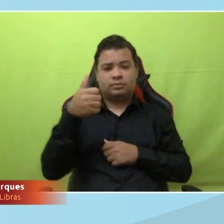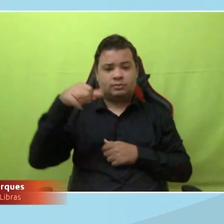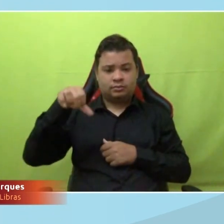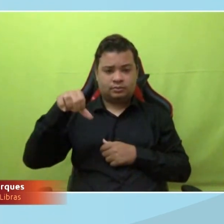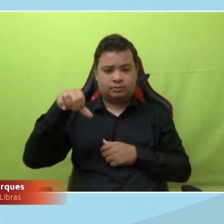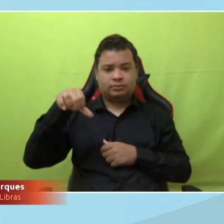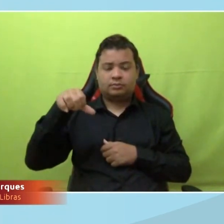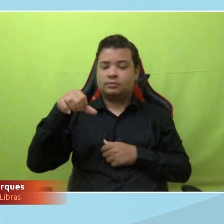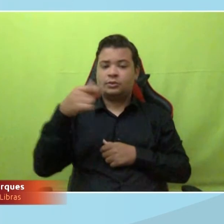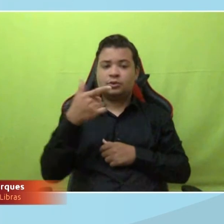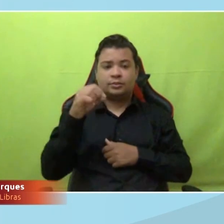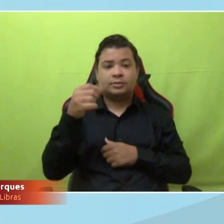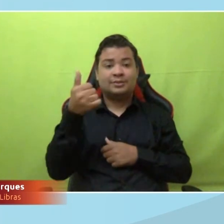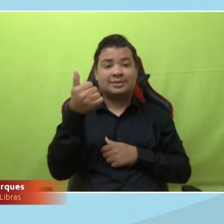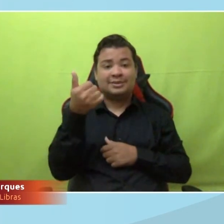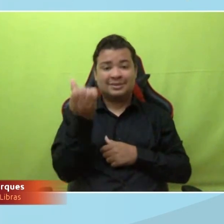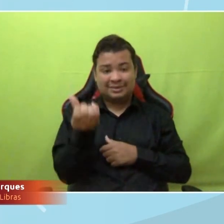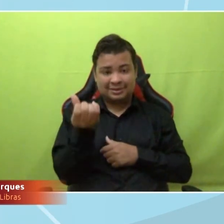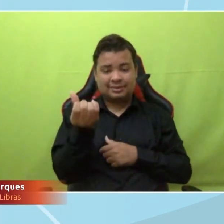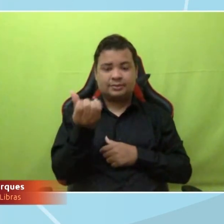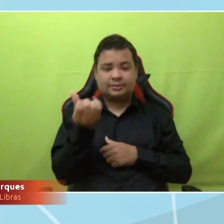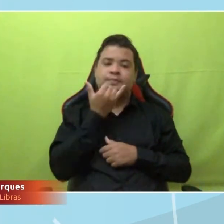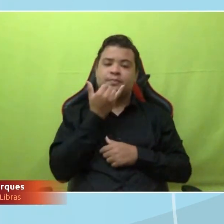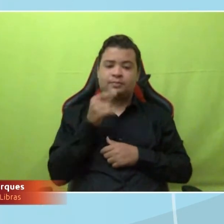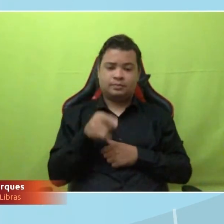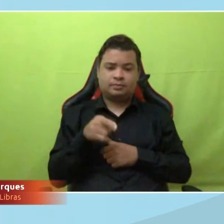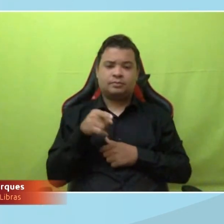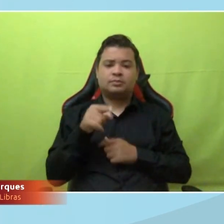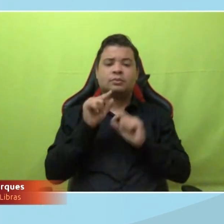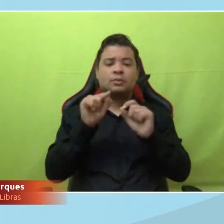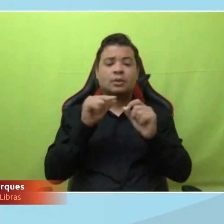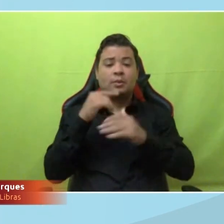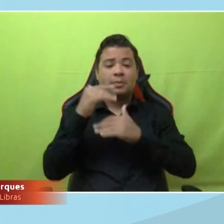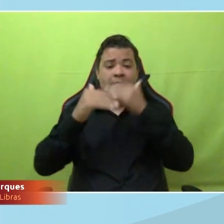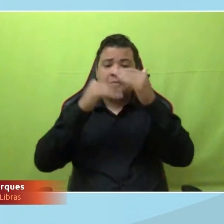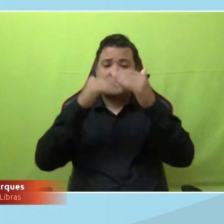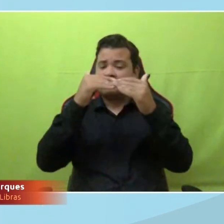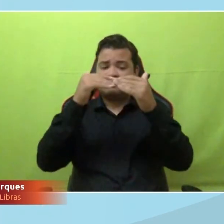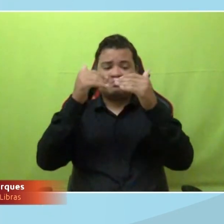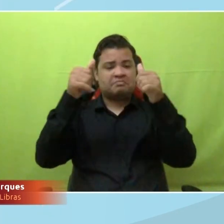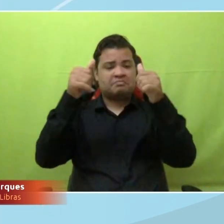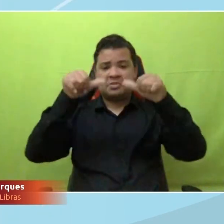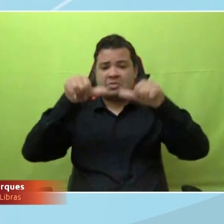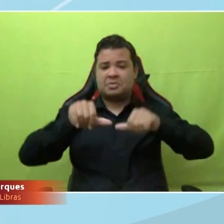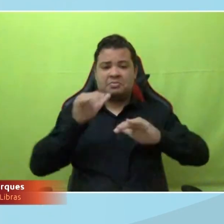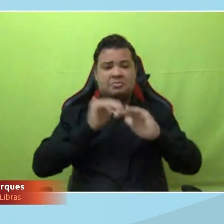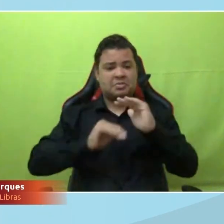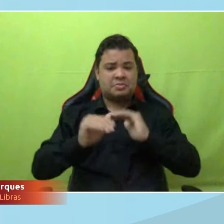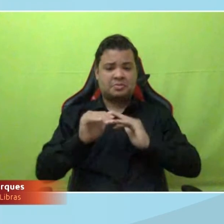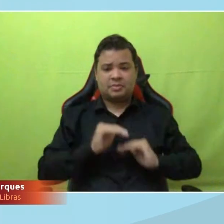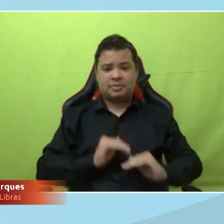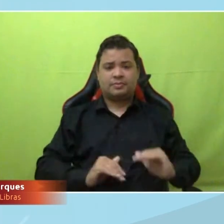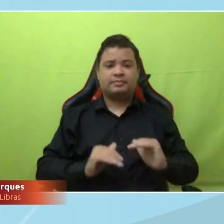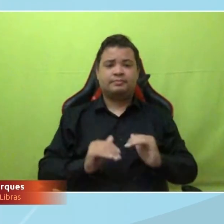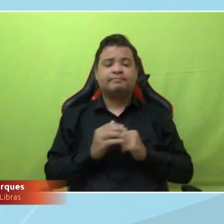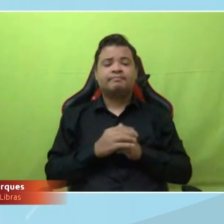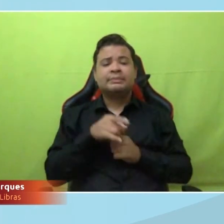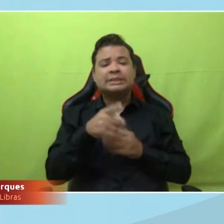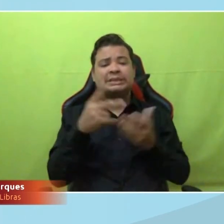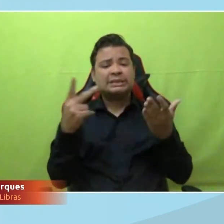expressiva do progresso rumo aos objetivos de desenvolvimento sustentável. Essa reversão é